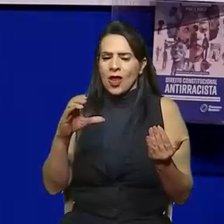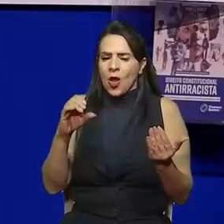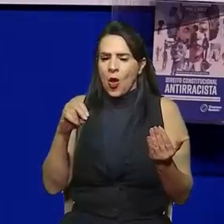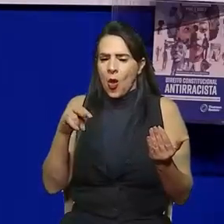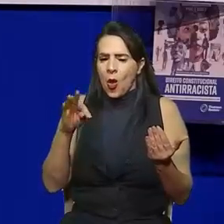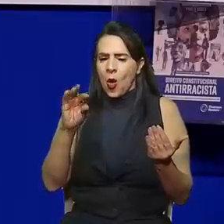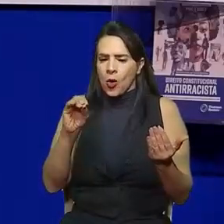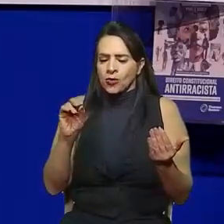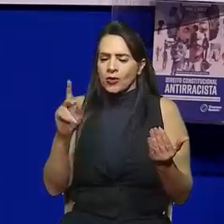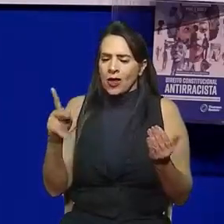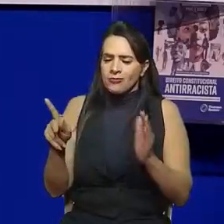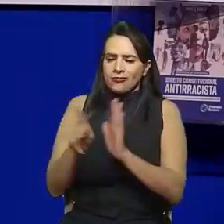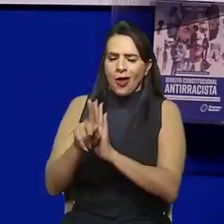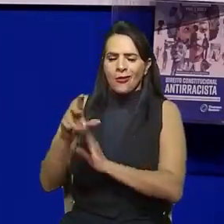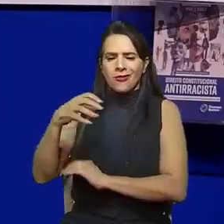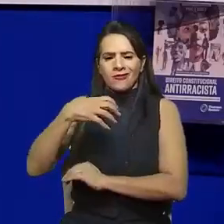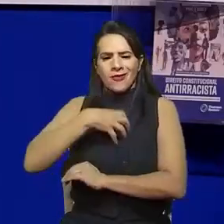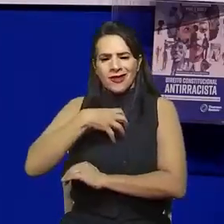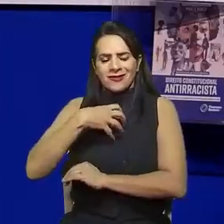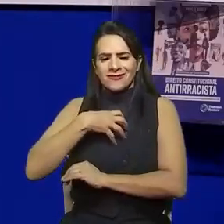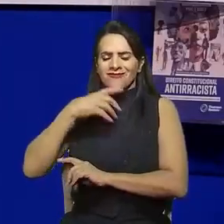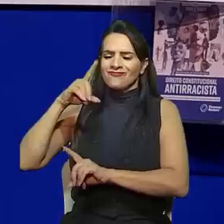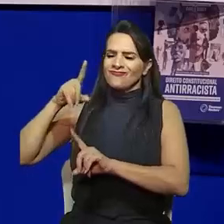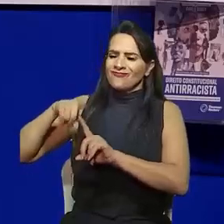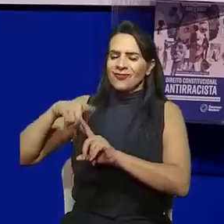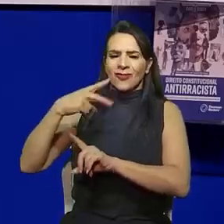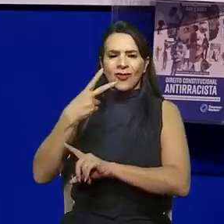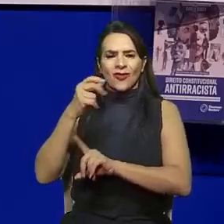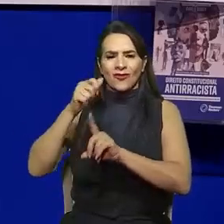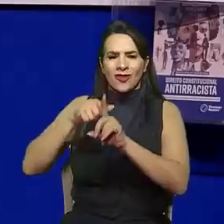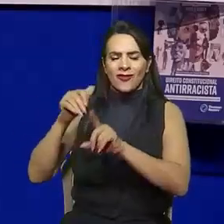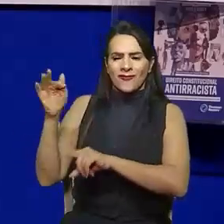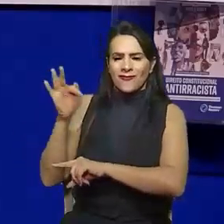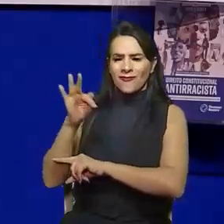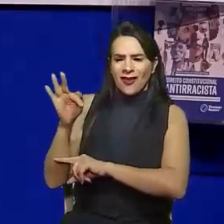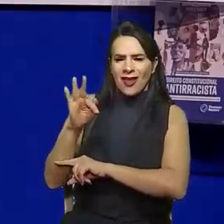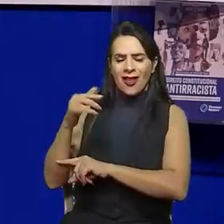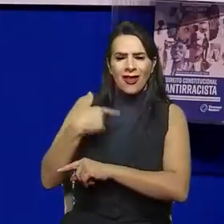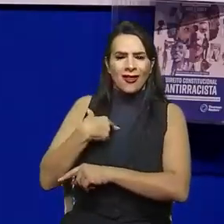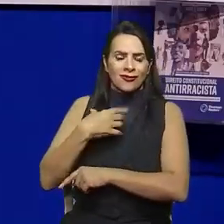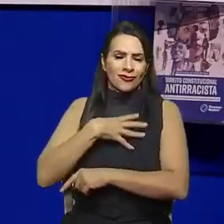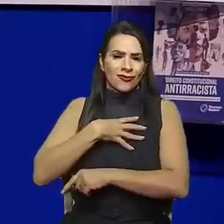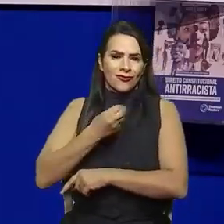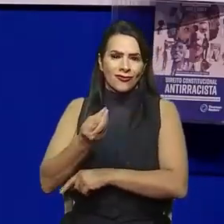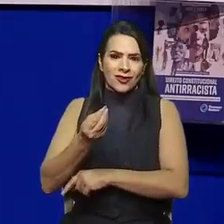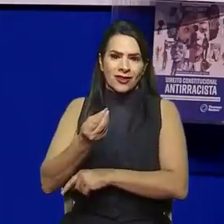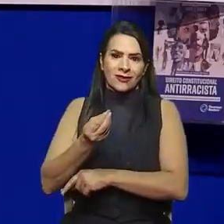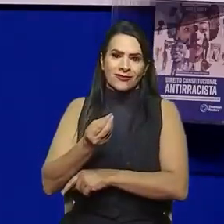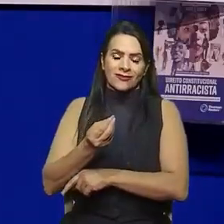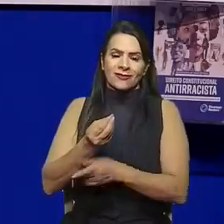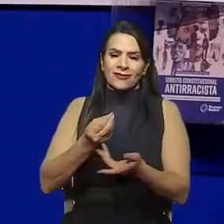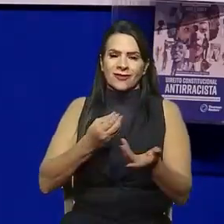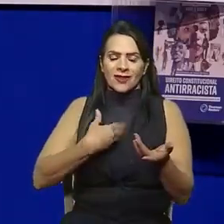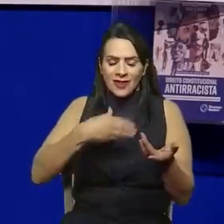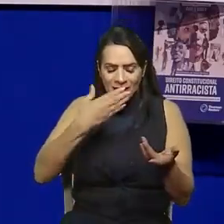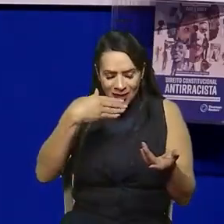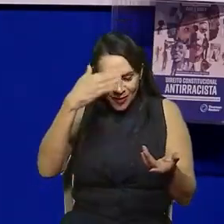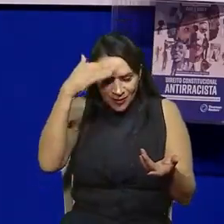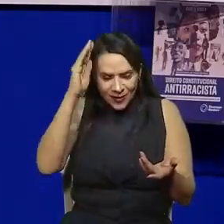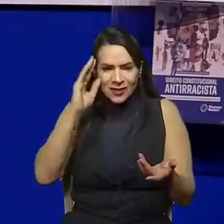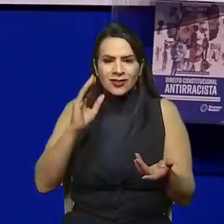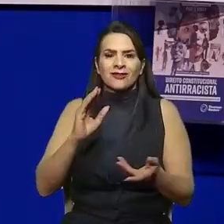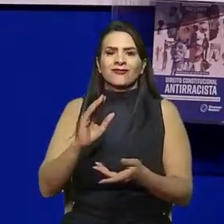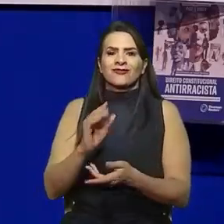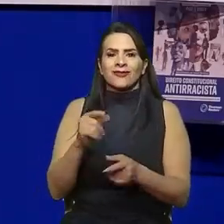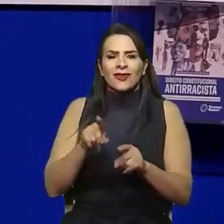bem baiano, bem 2 de fevereiro. Eu sou filha de Iemanjá. É uma história bonita sobre um